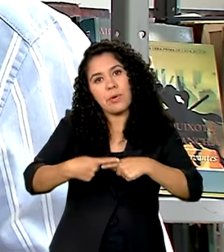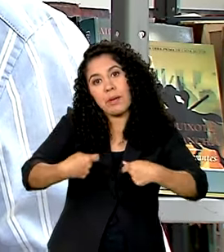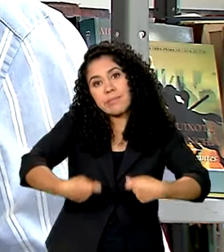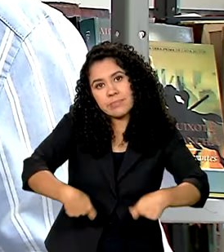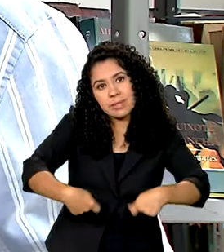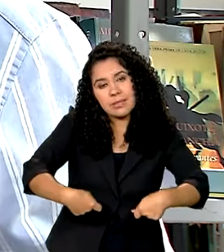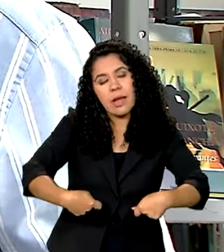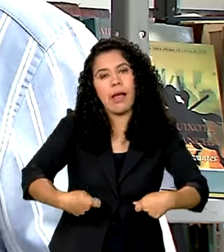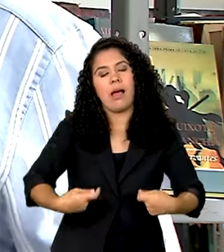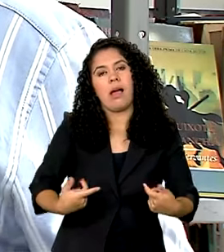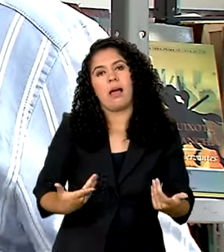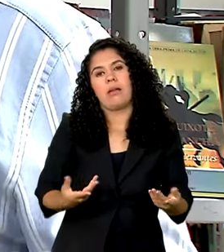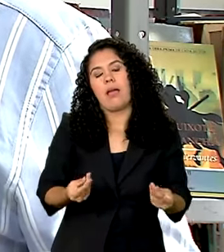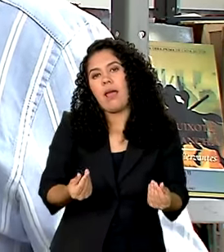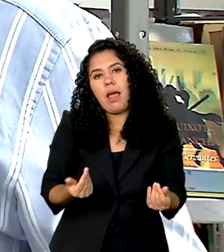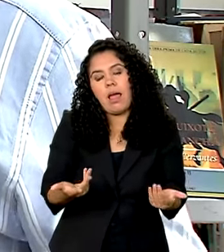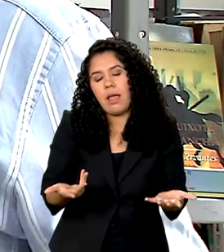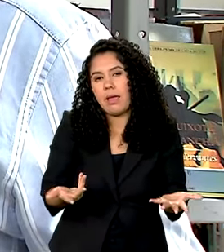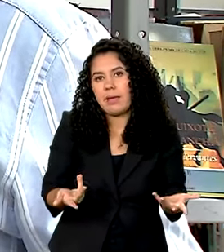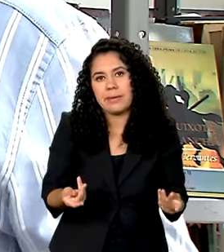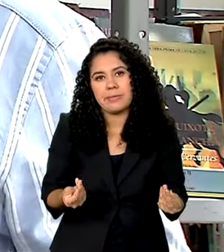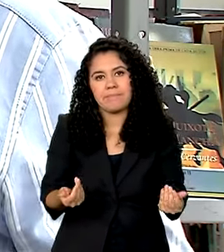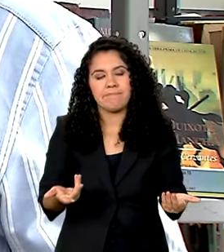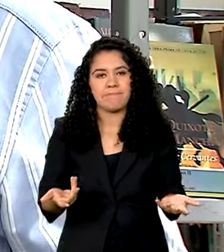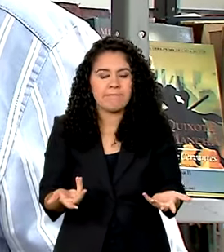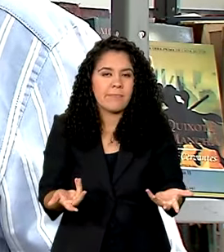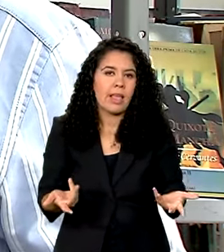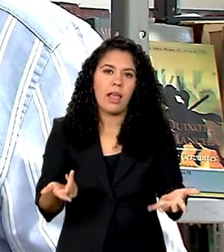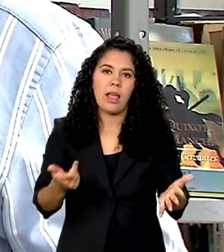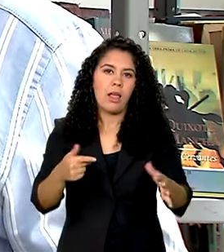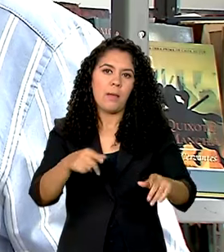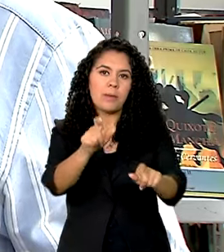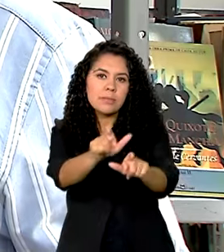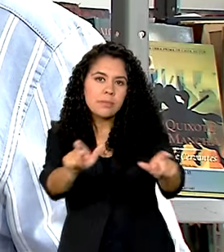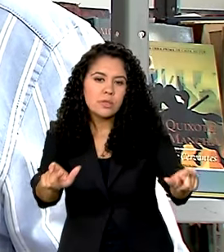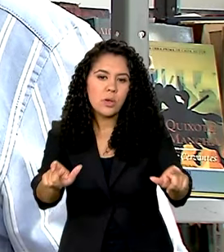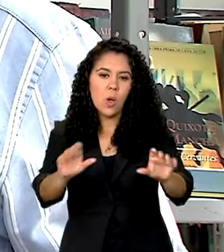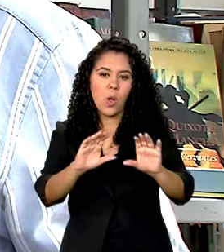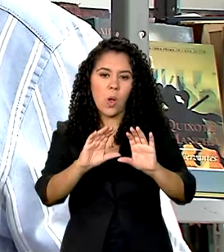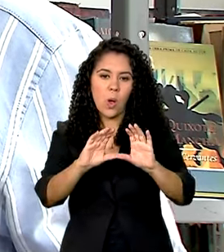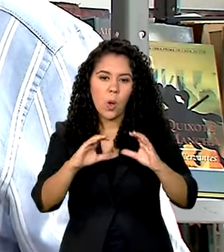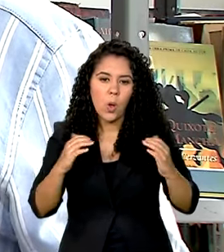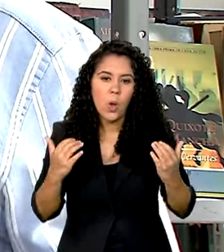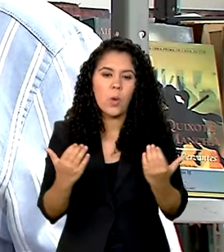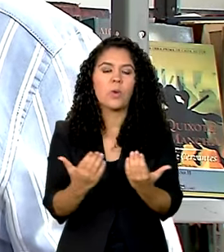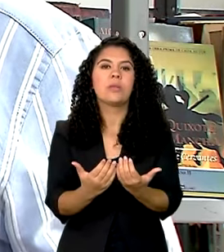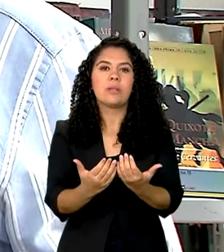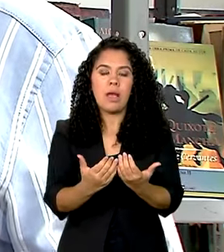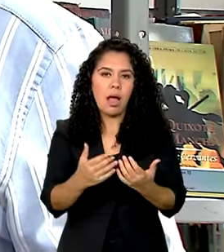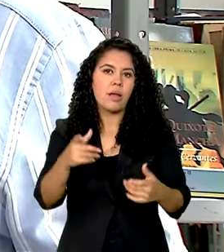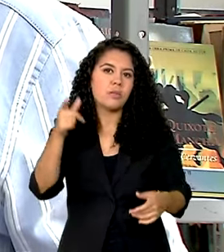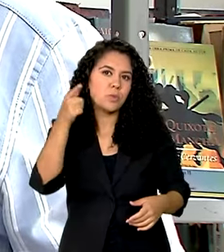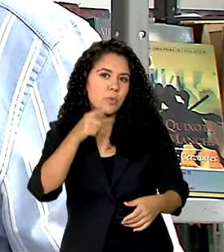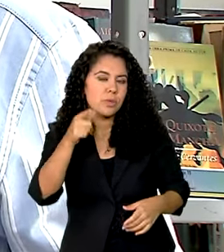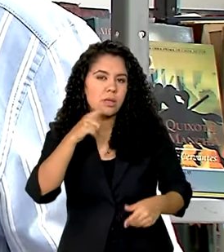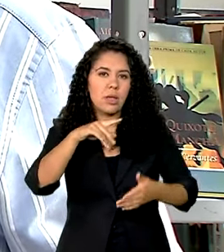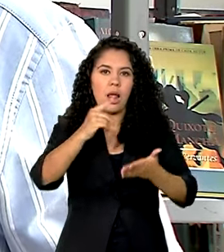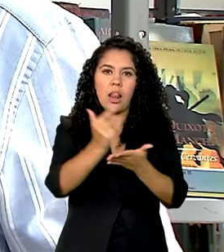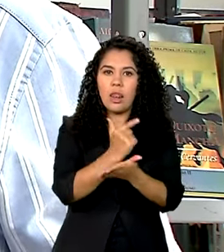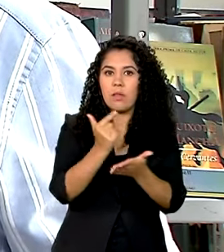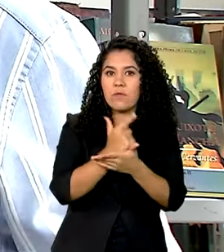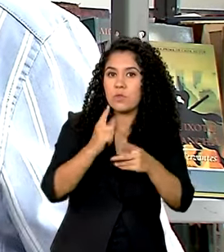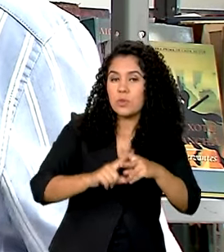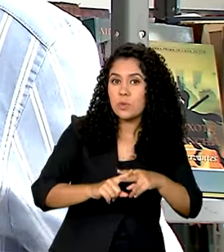necessário para tanto a comunidade se atualizar e